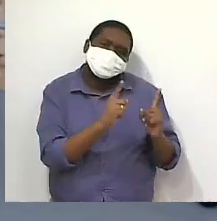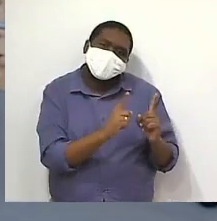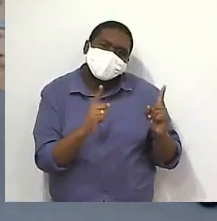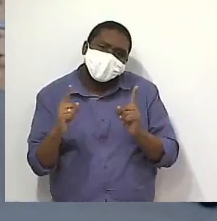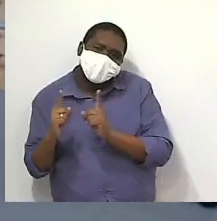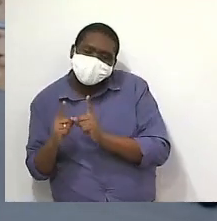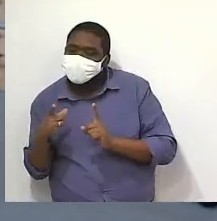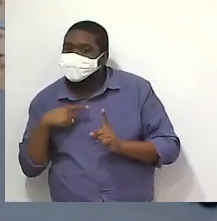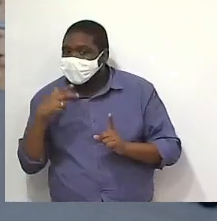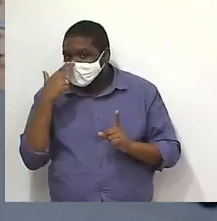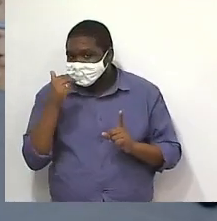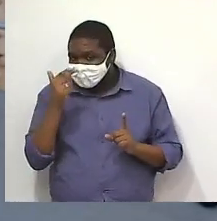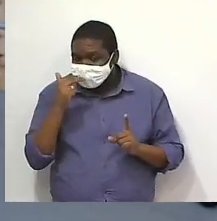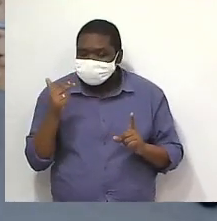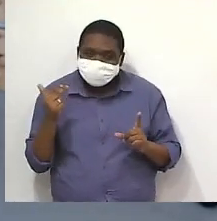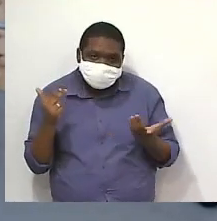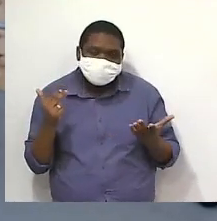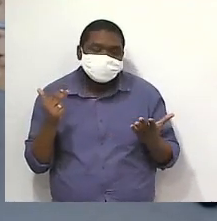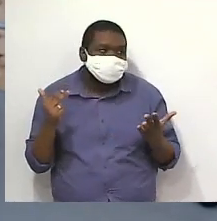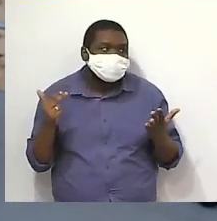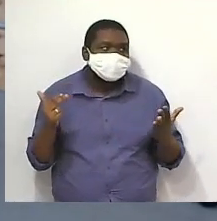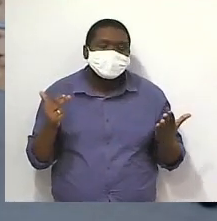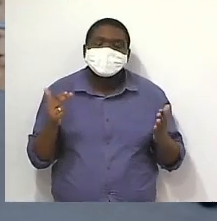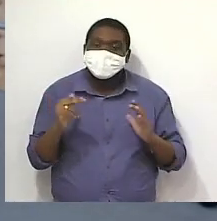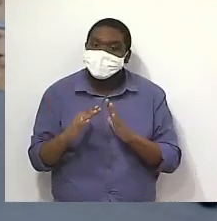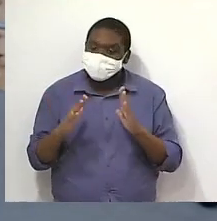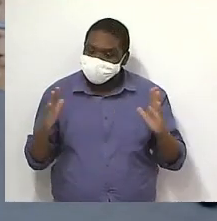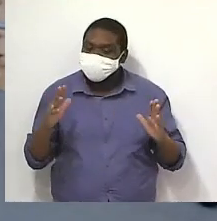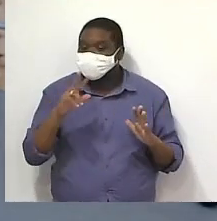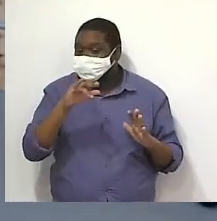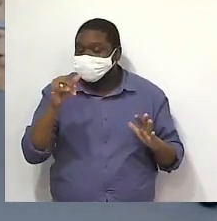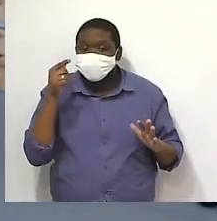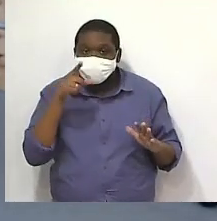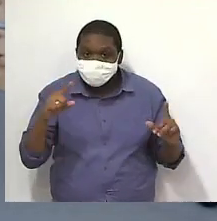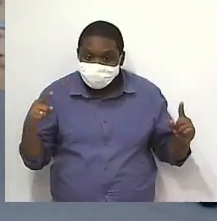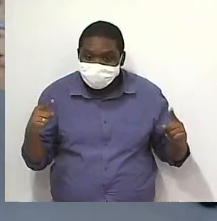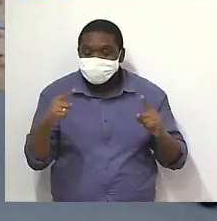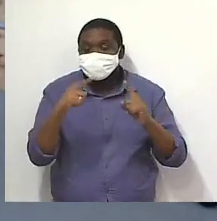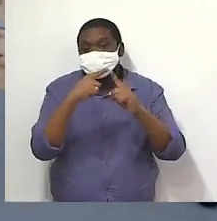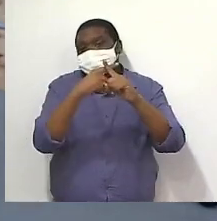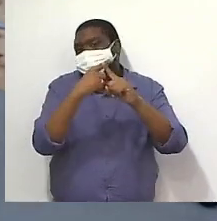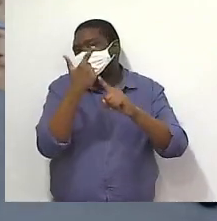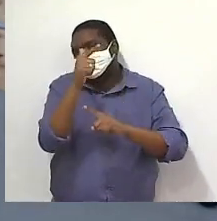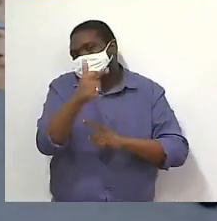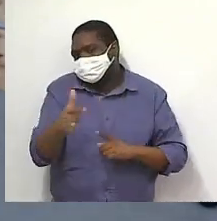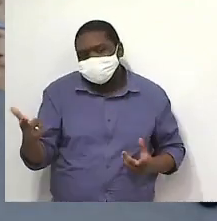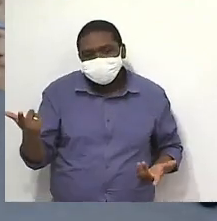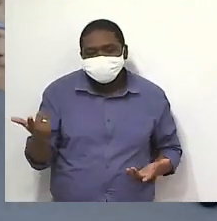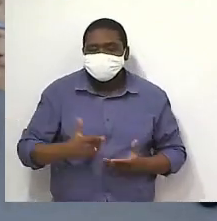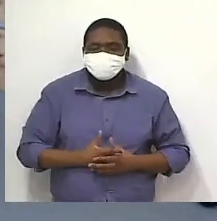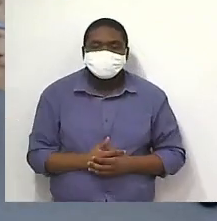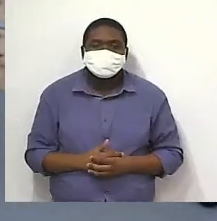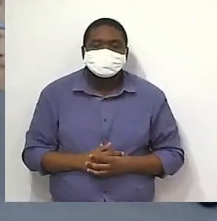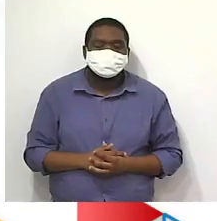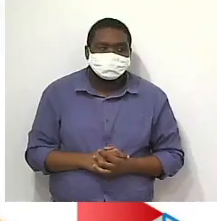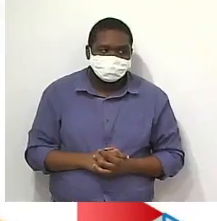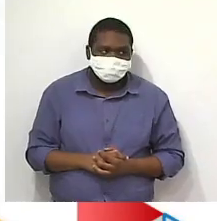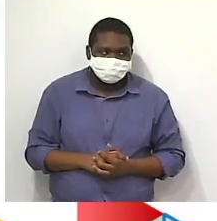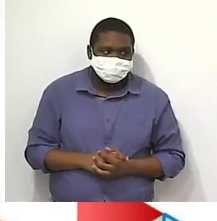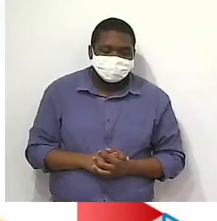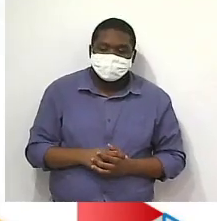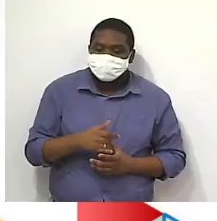mesma medida do lado maior, vai coincidir, não tem triângulo. Quer ver? Segue comigo agora no slide,